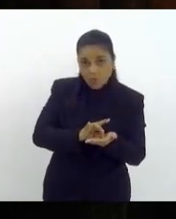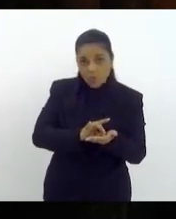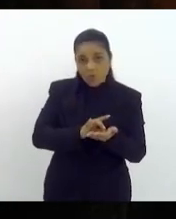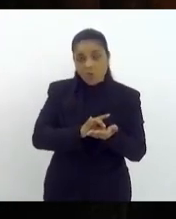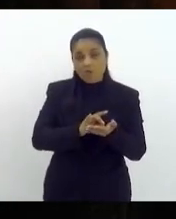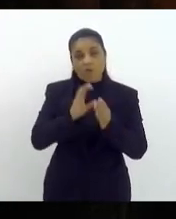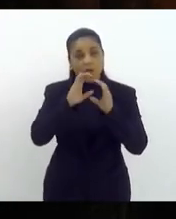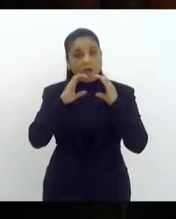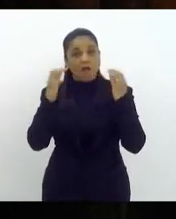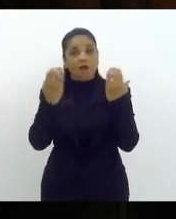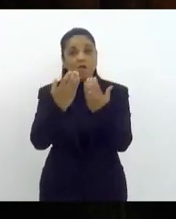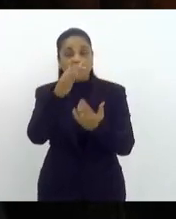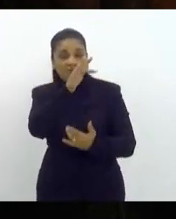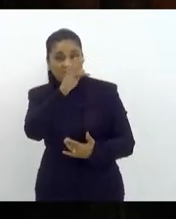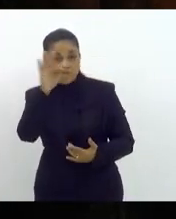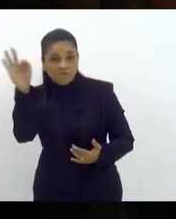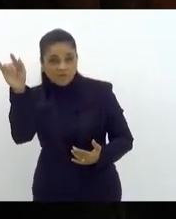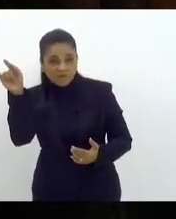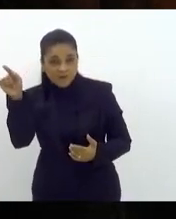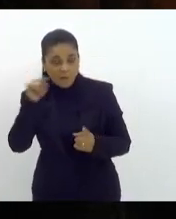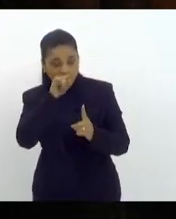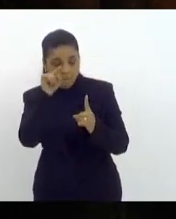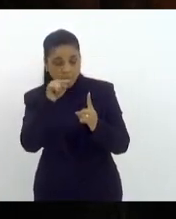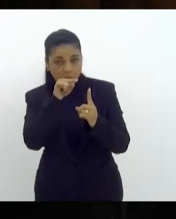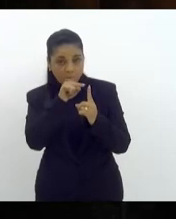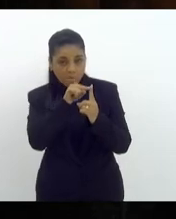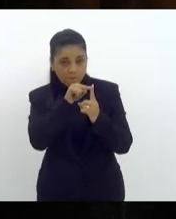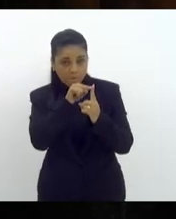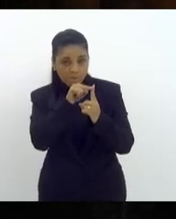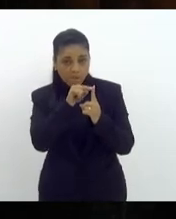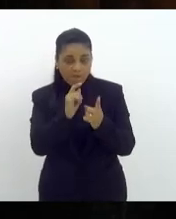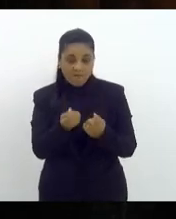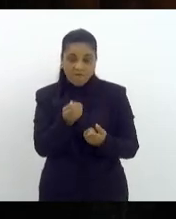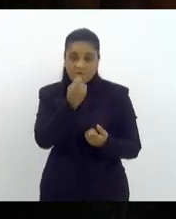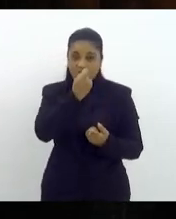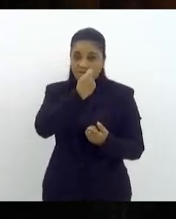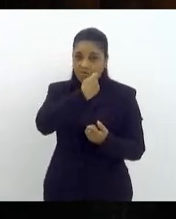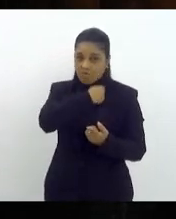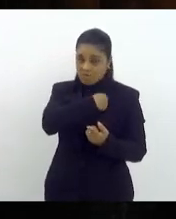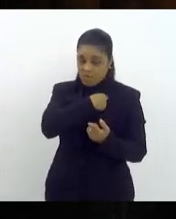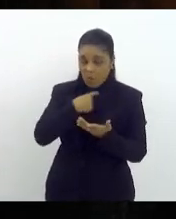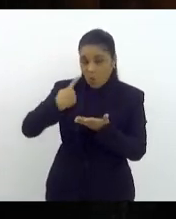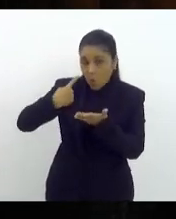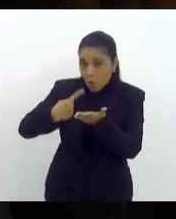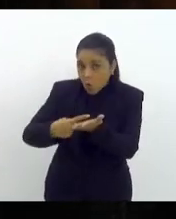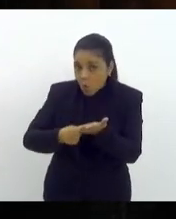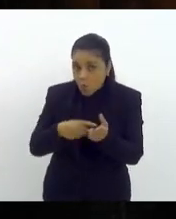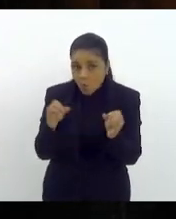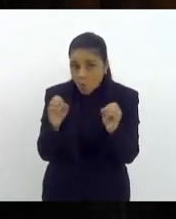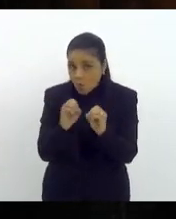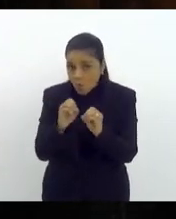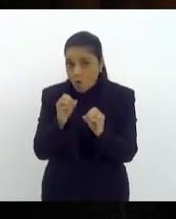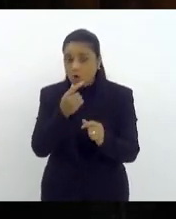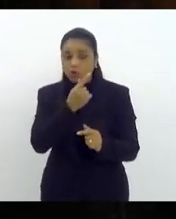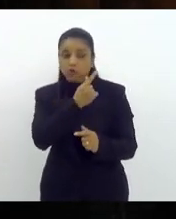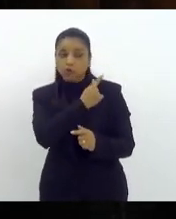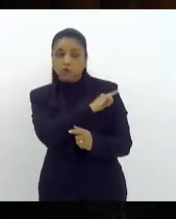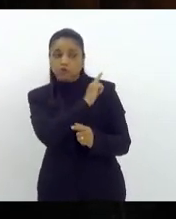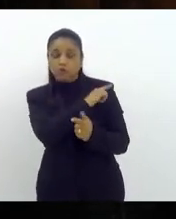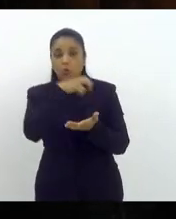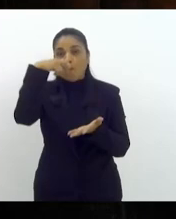a câmara federal caso as metas fiscais não fossem cumpridas o gestor seria